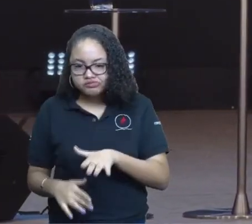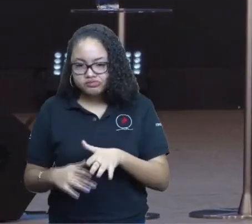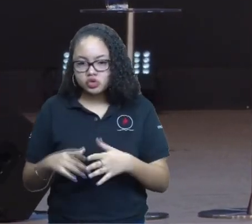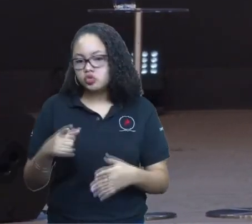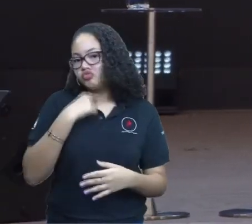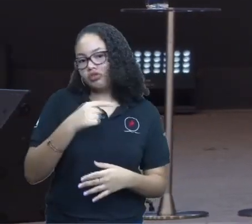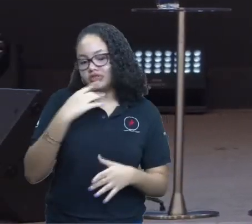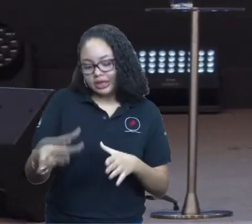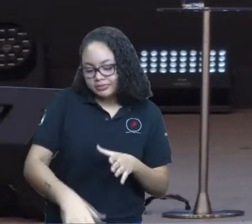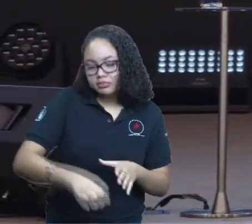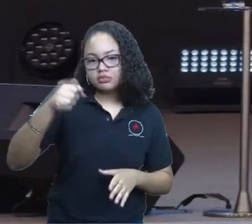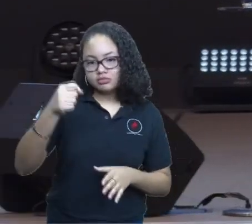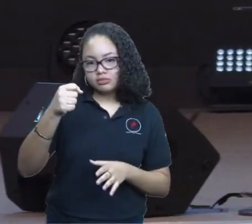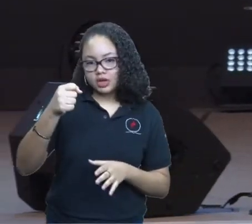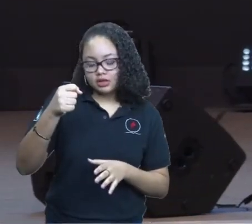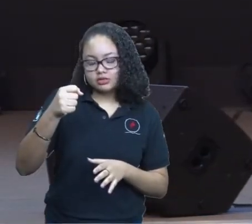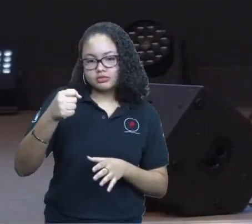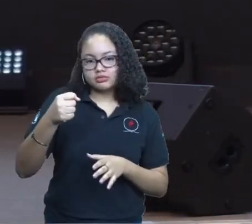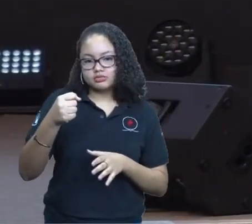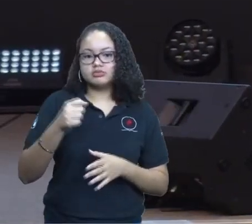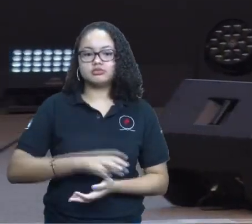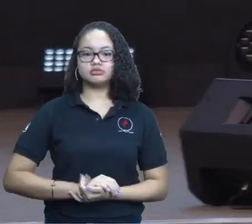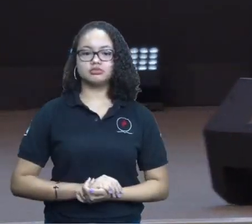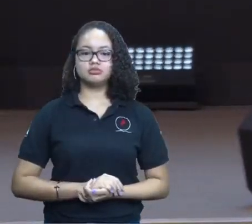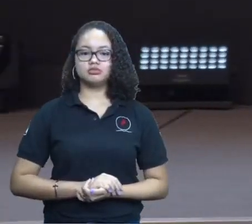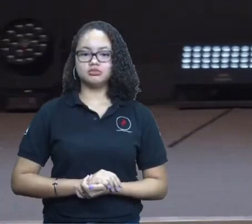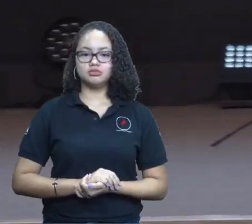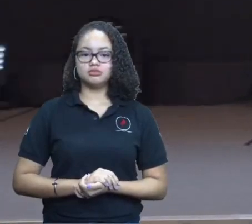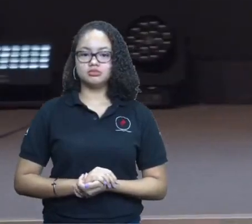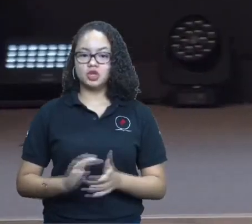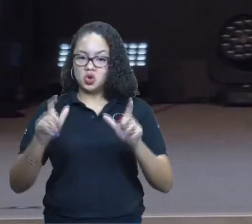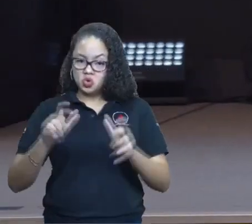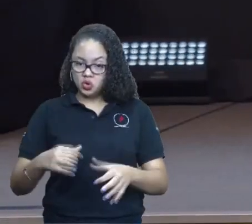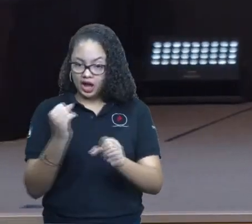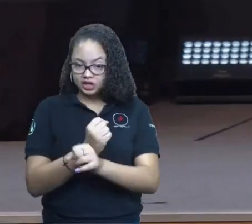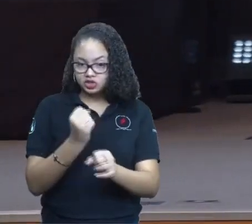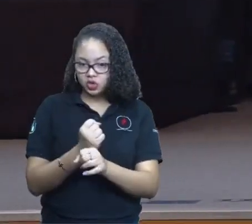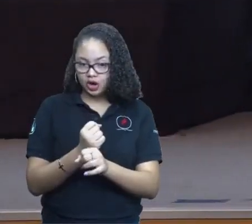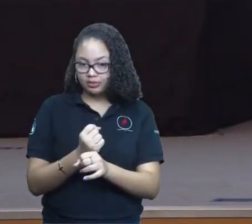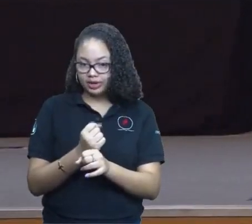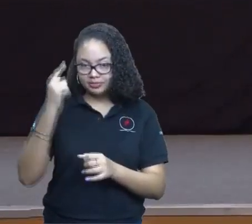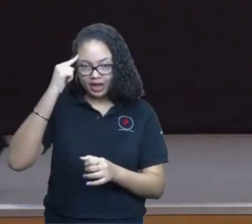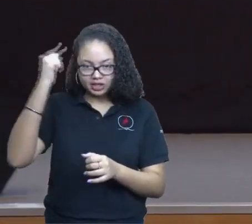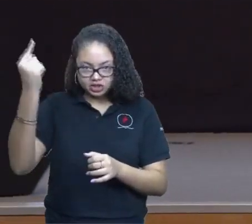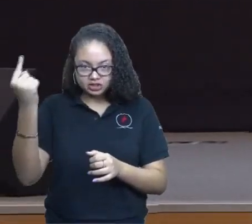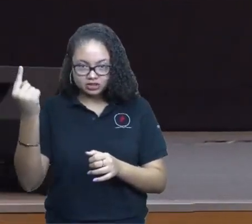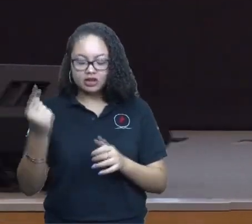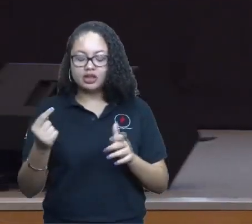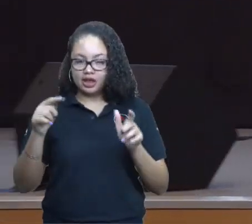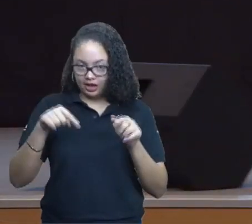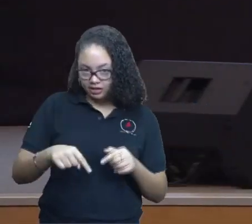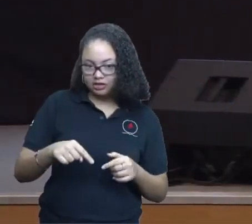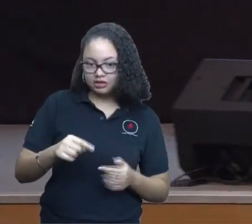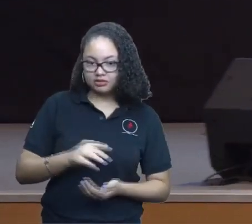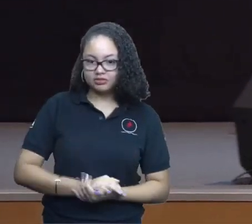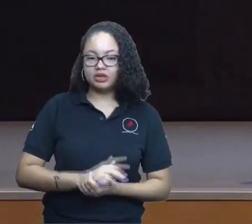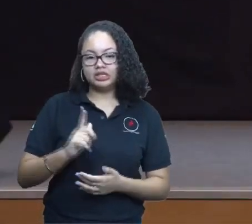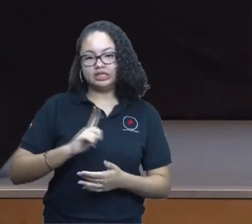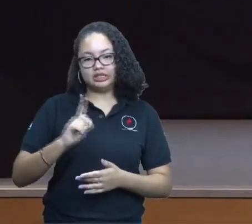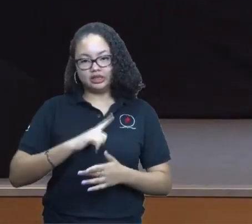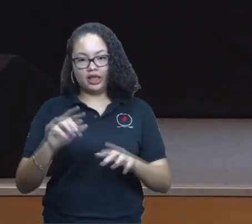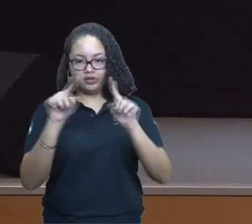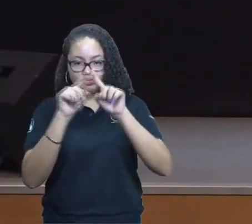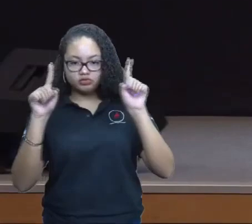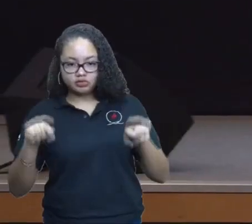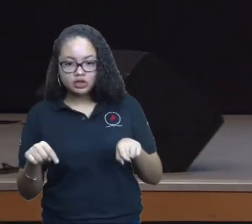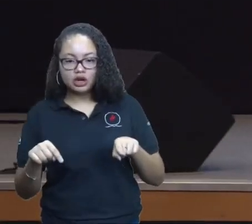em nascer Digamos que o canteiro de obras fosse aqui e tivesse aqui o trabalhador